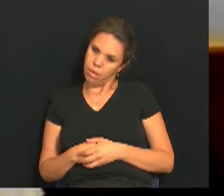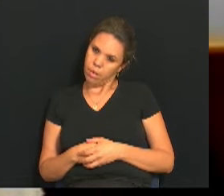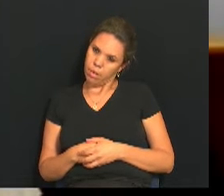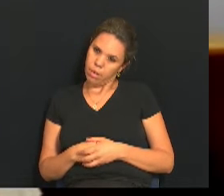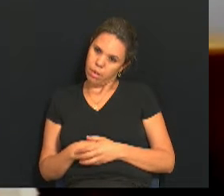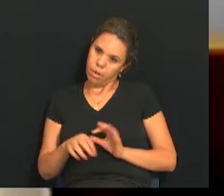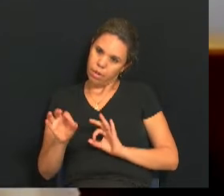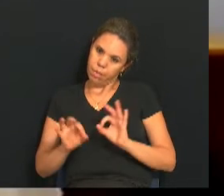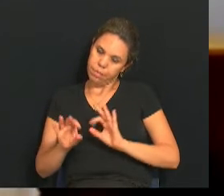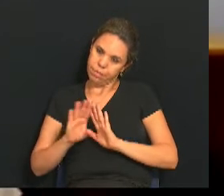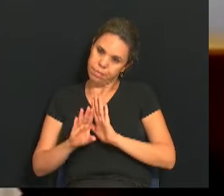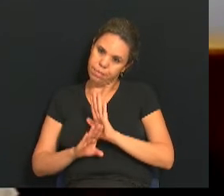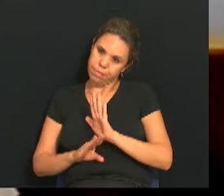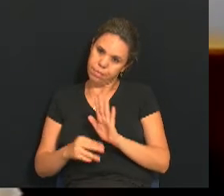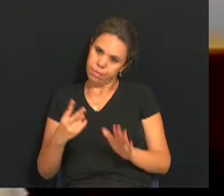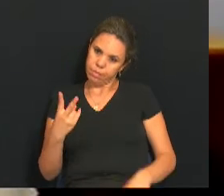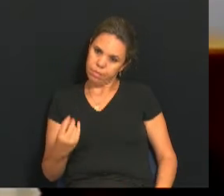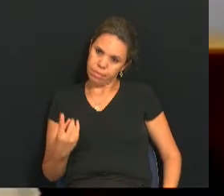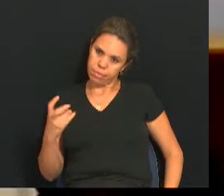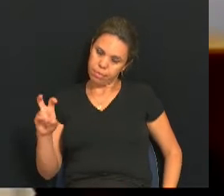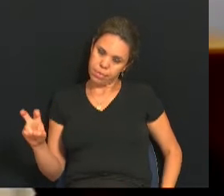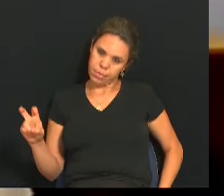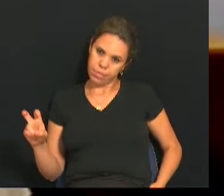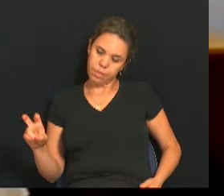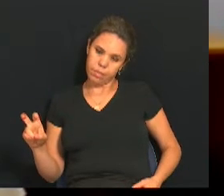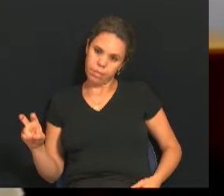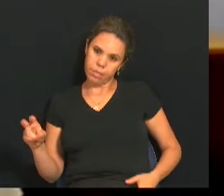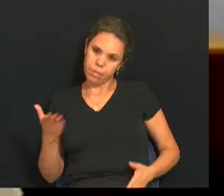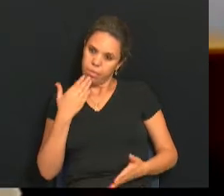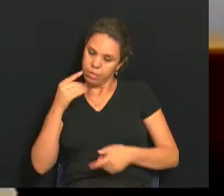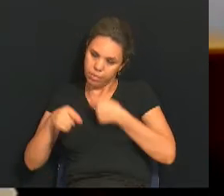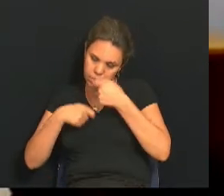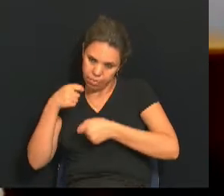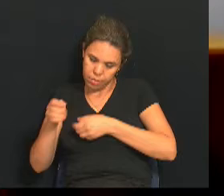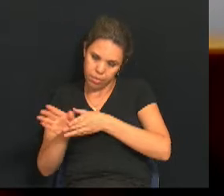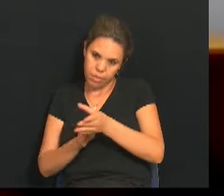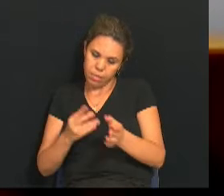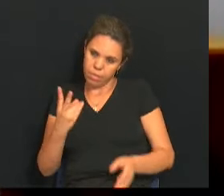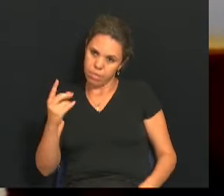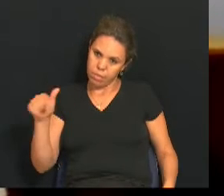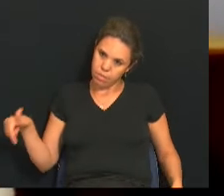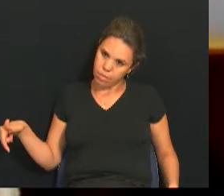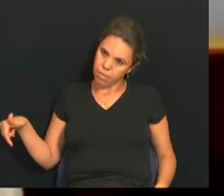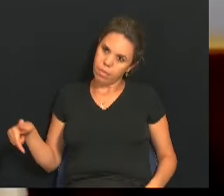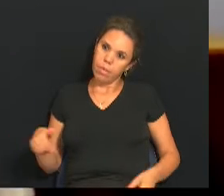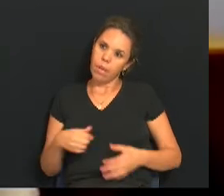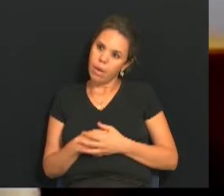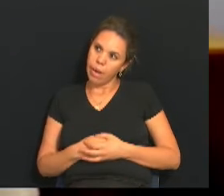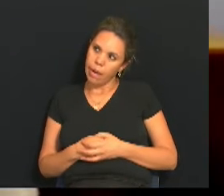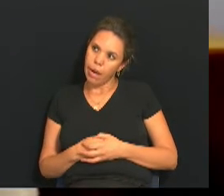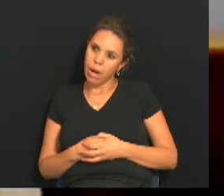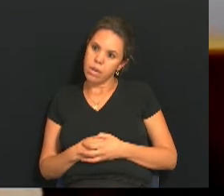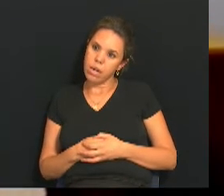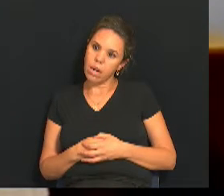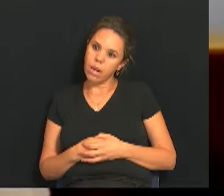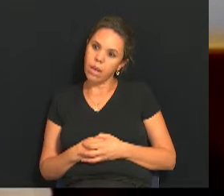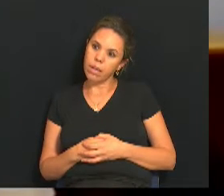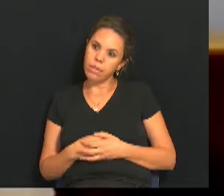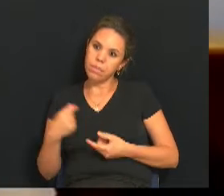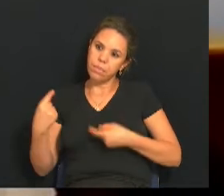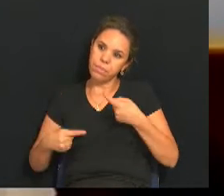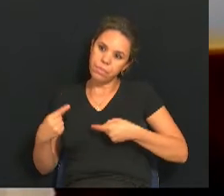Educação, de 2015, né? O Conselho de Alimentação, de 2017, enfim. A discussão